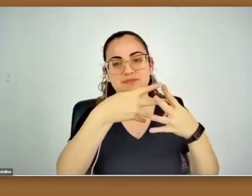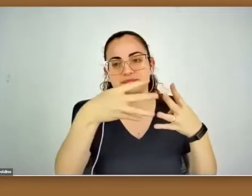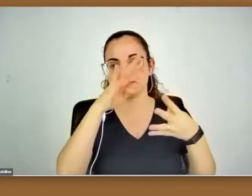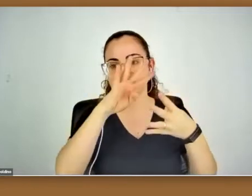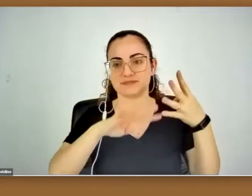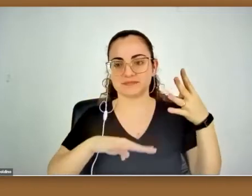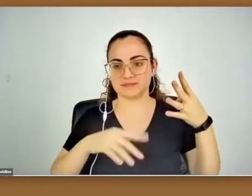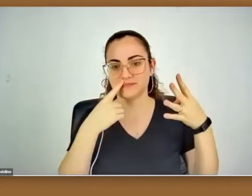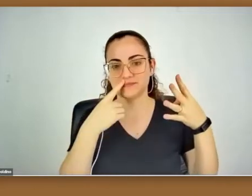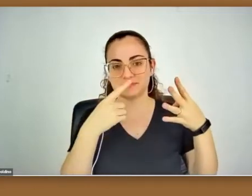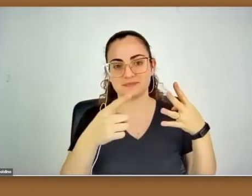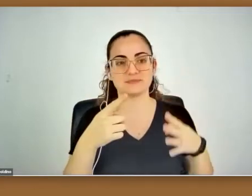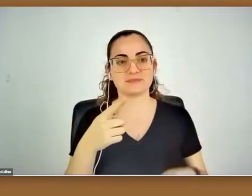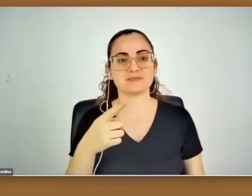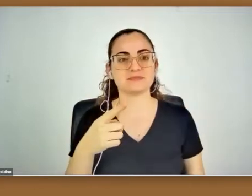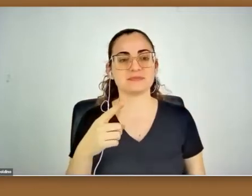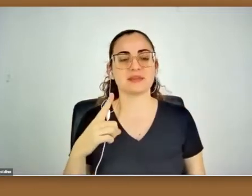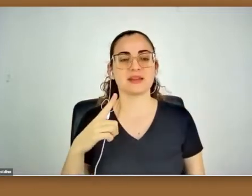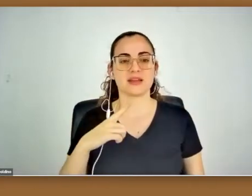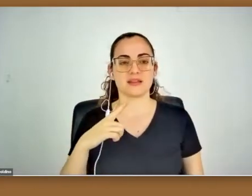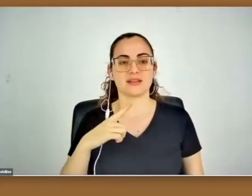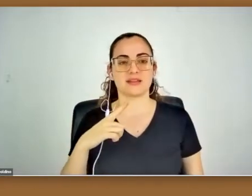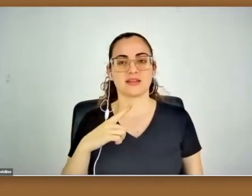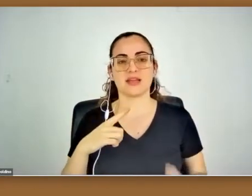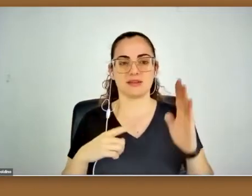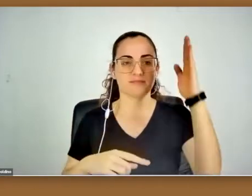número, né, de casos